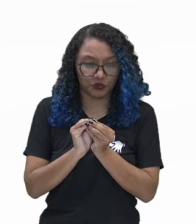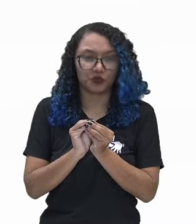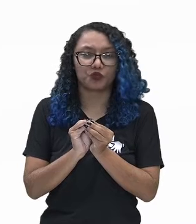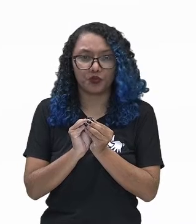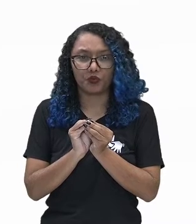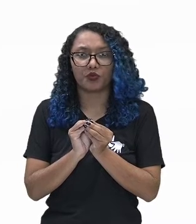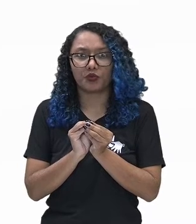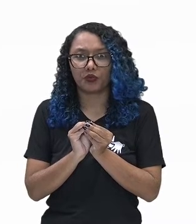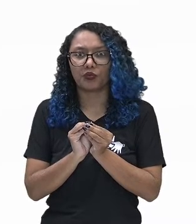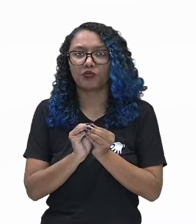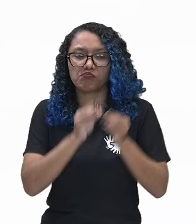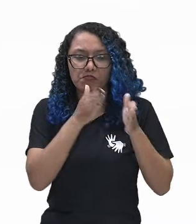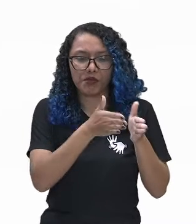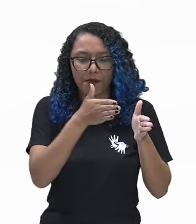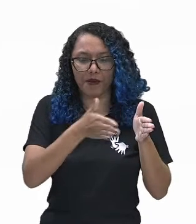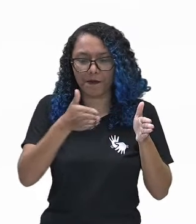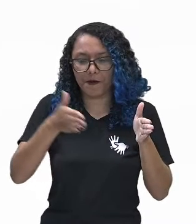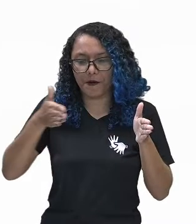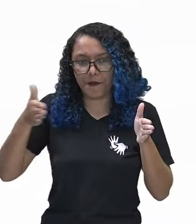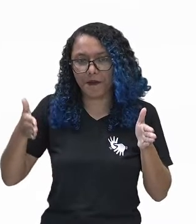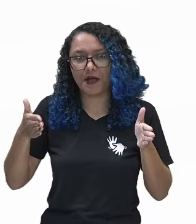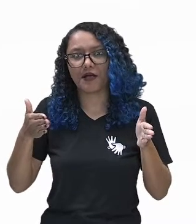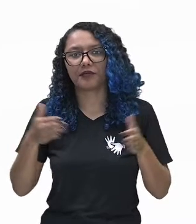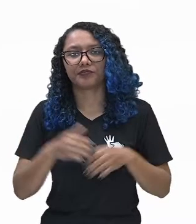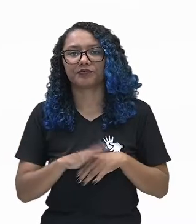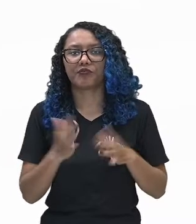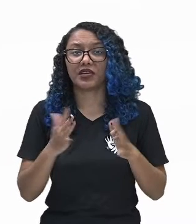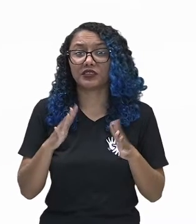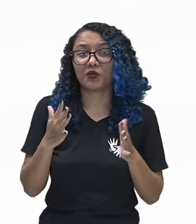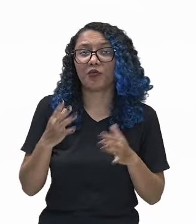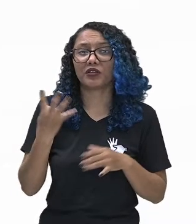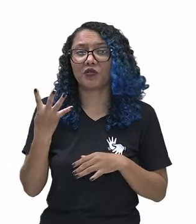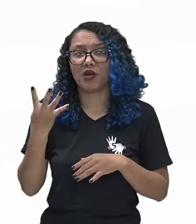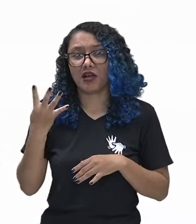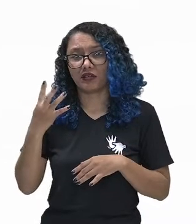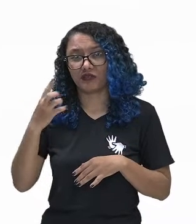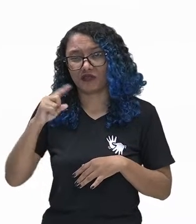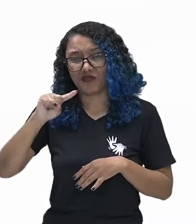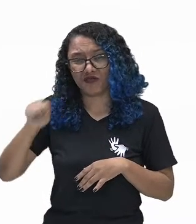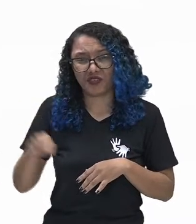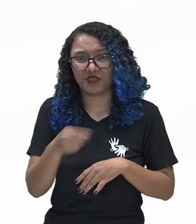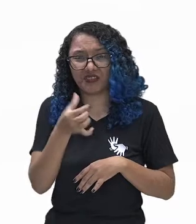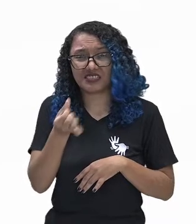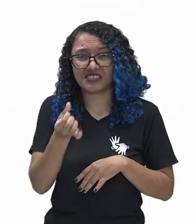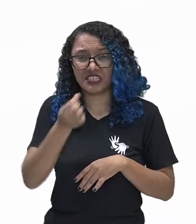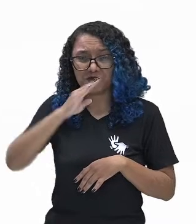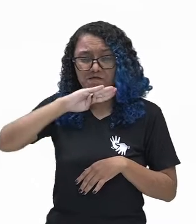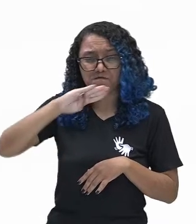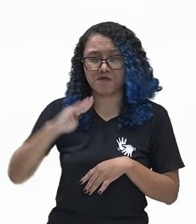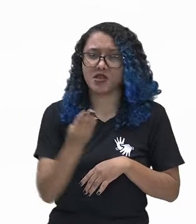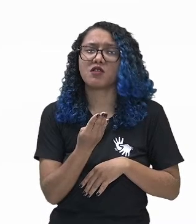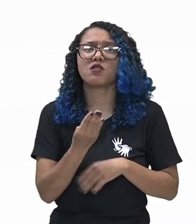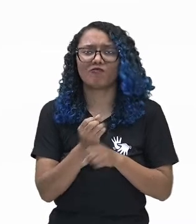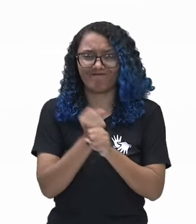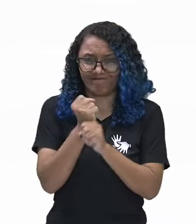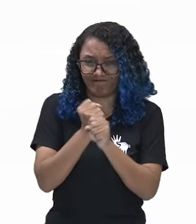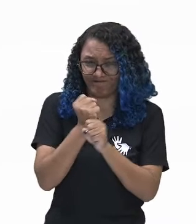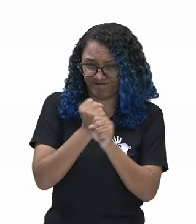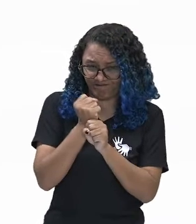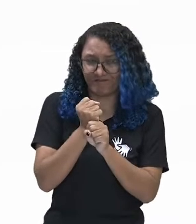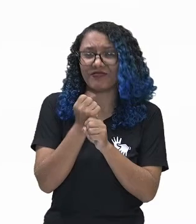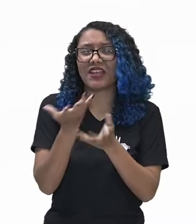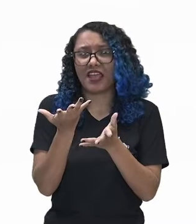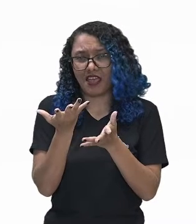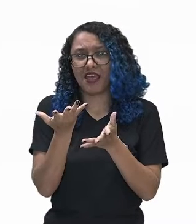tempo de aproximadamente 4,6 bilhões de anos, que é a datação estimada da